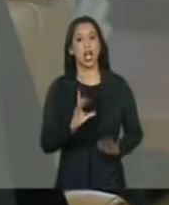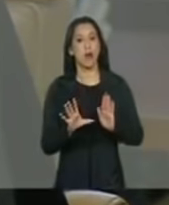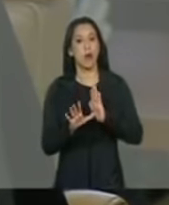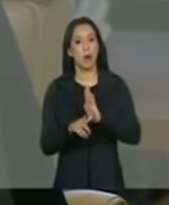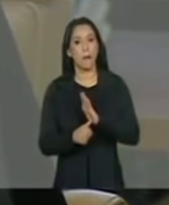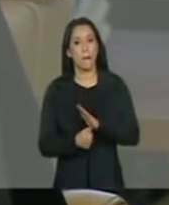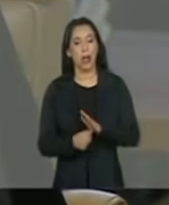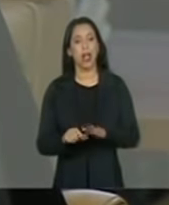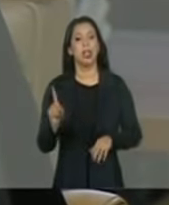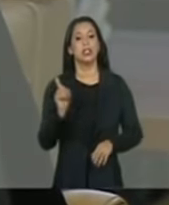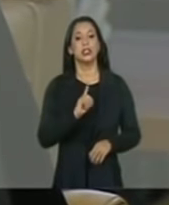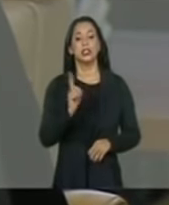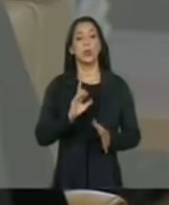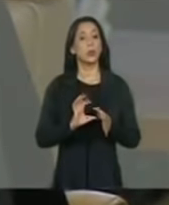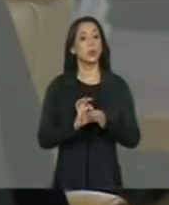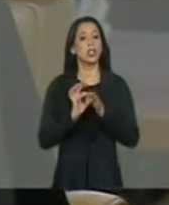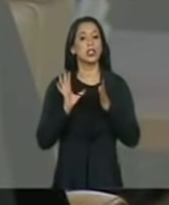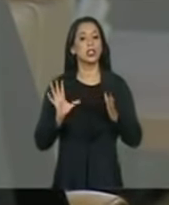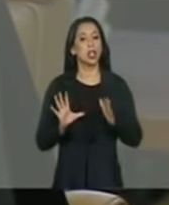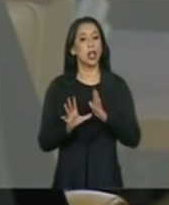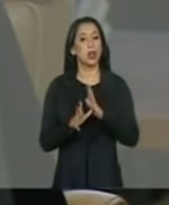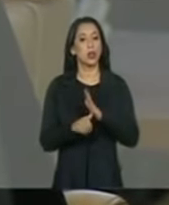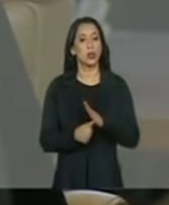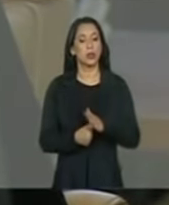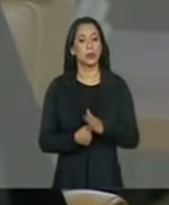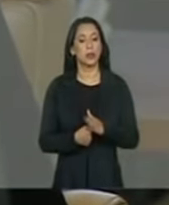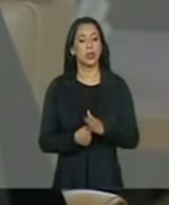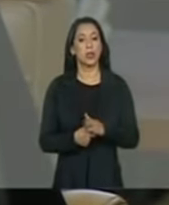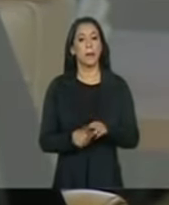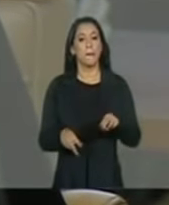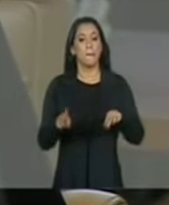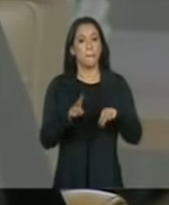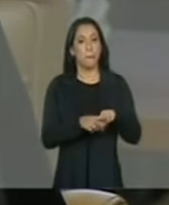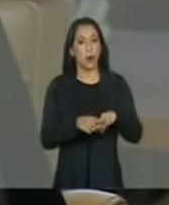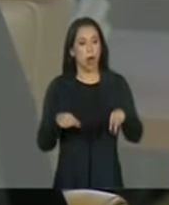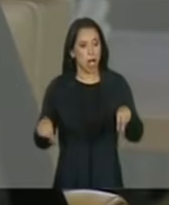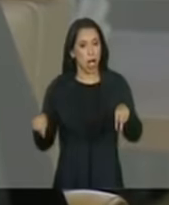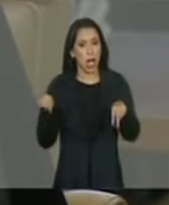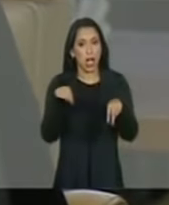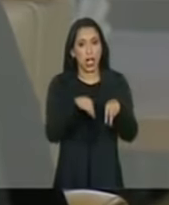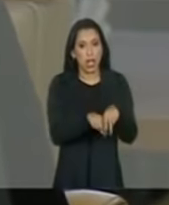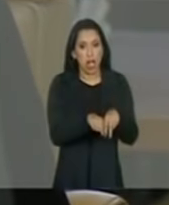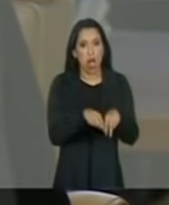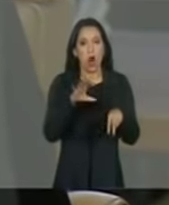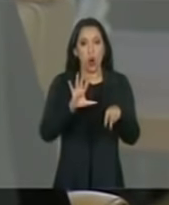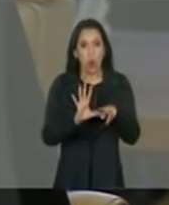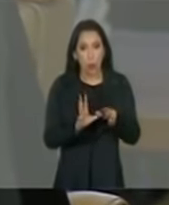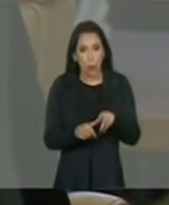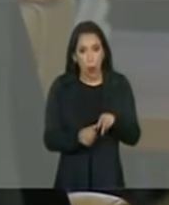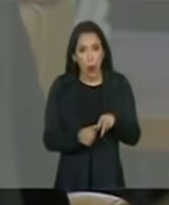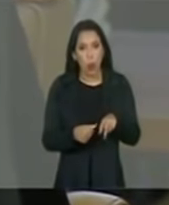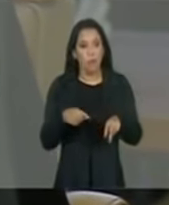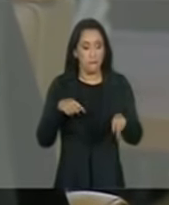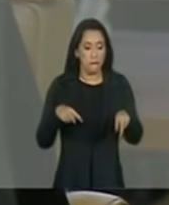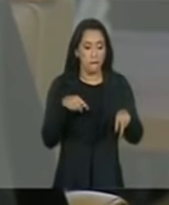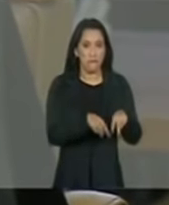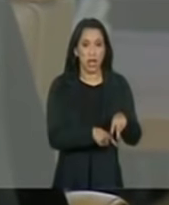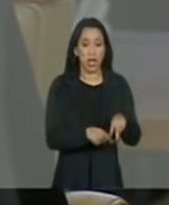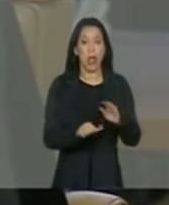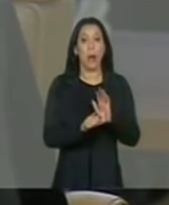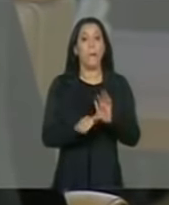deixar roubar pôr na cadeia quem roube beijo primeiro mandamento